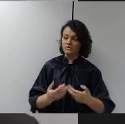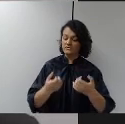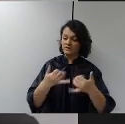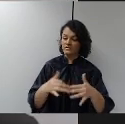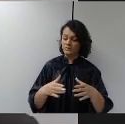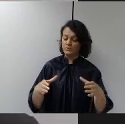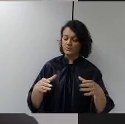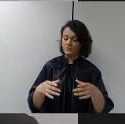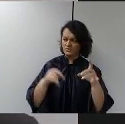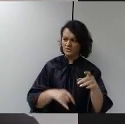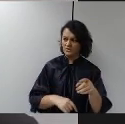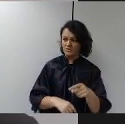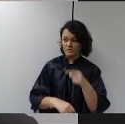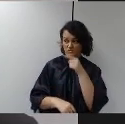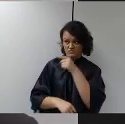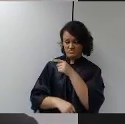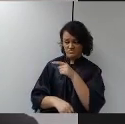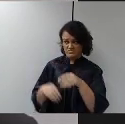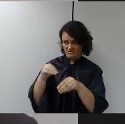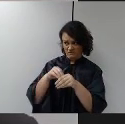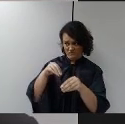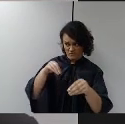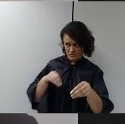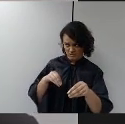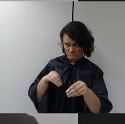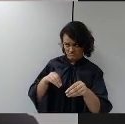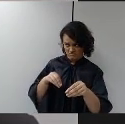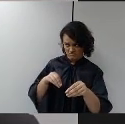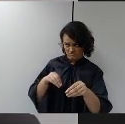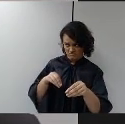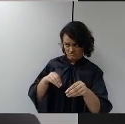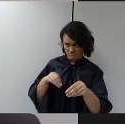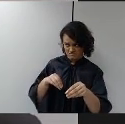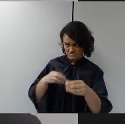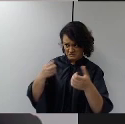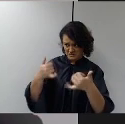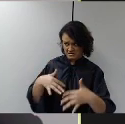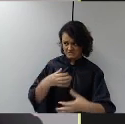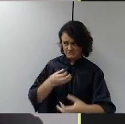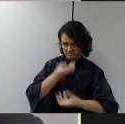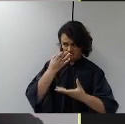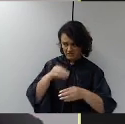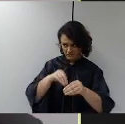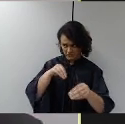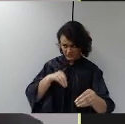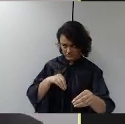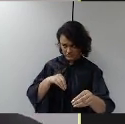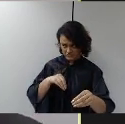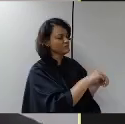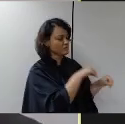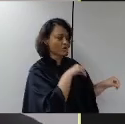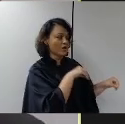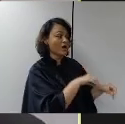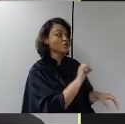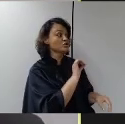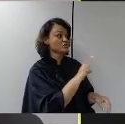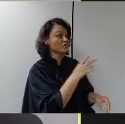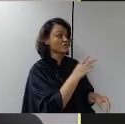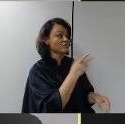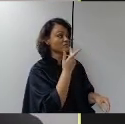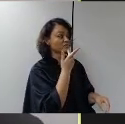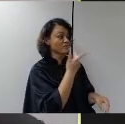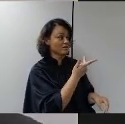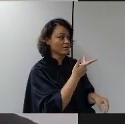Vossa Excelência dispensa a sustentação oral. Dispenso, eu gostaria só que registrasse então, Não,